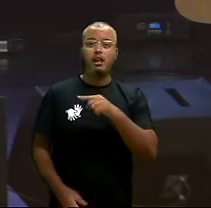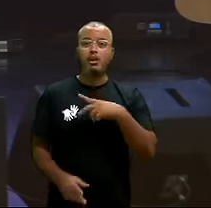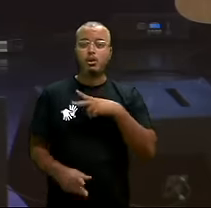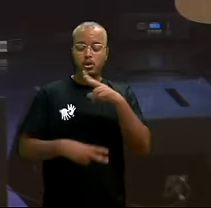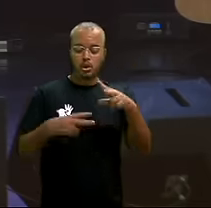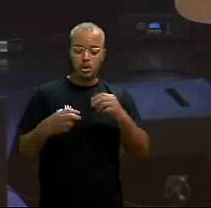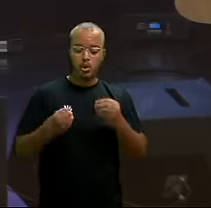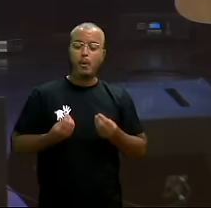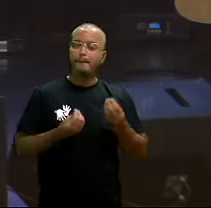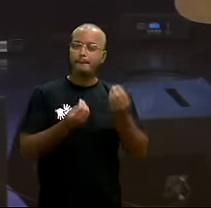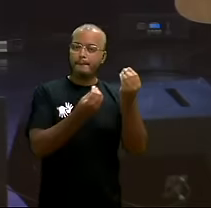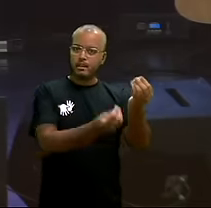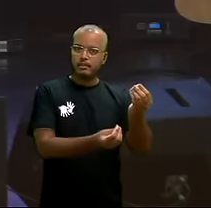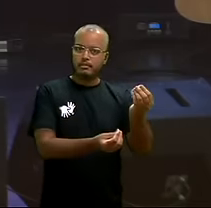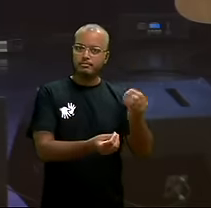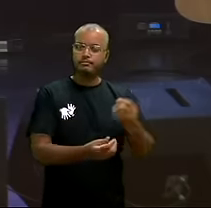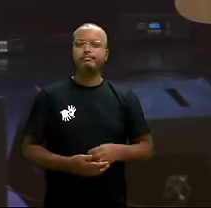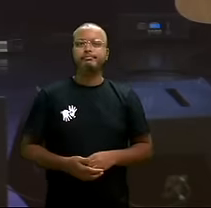recompensada.